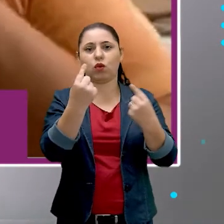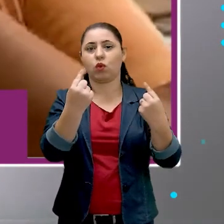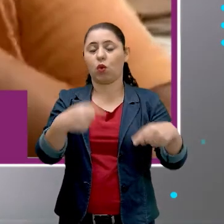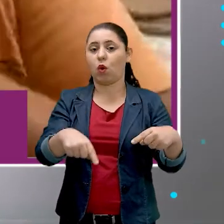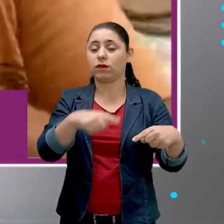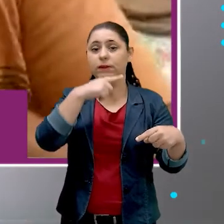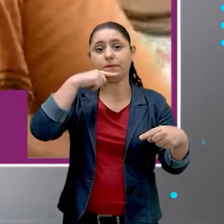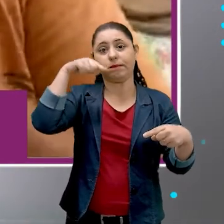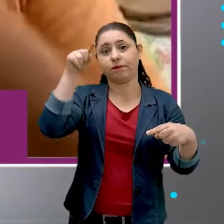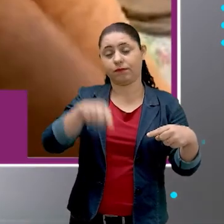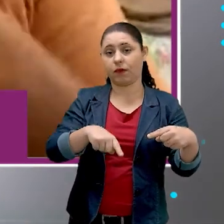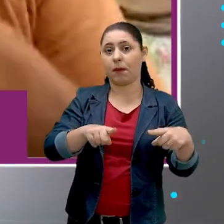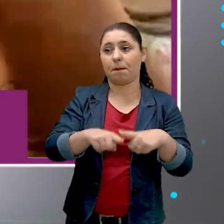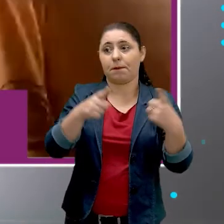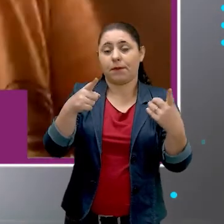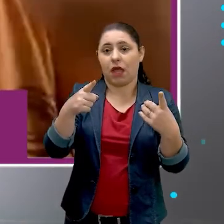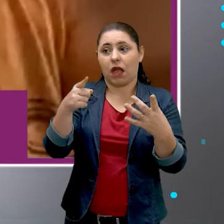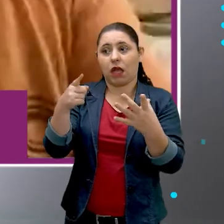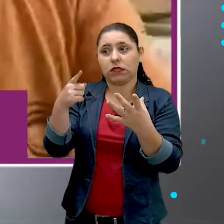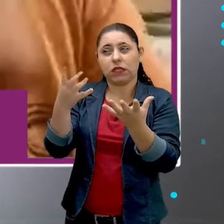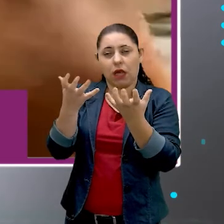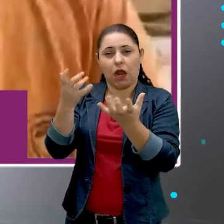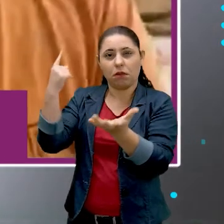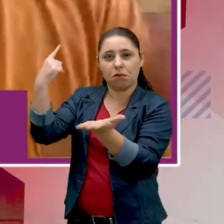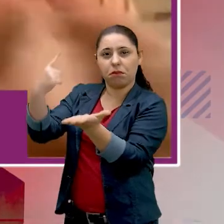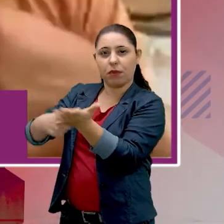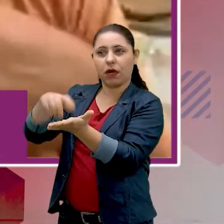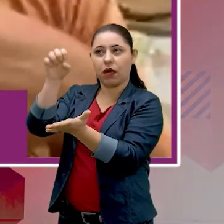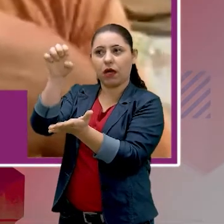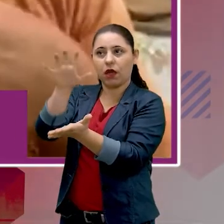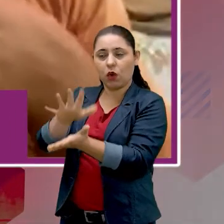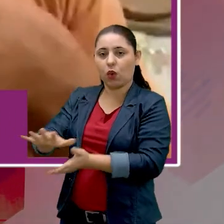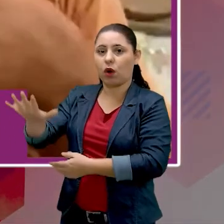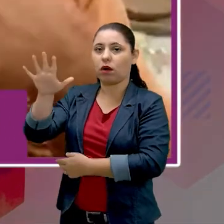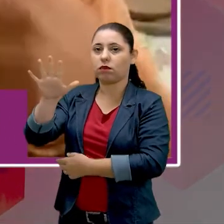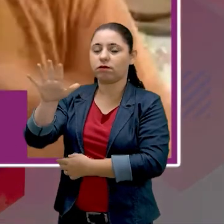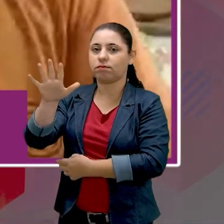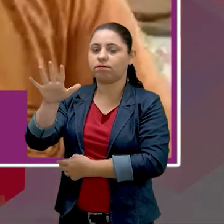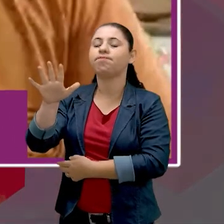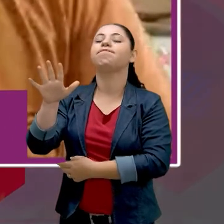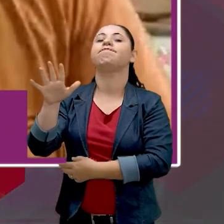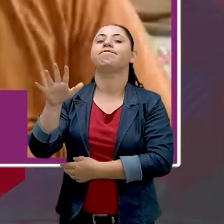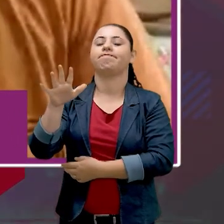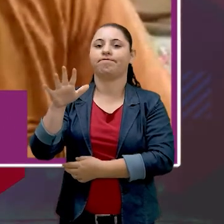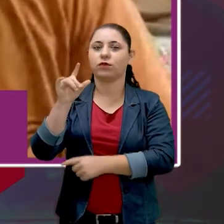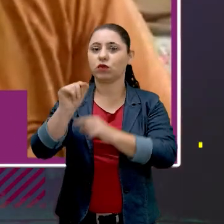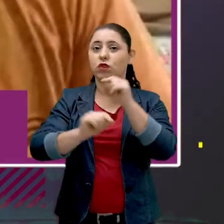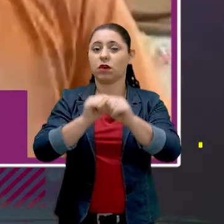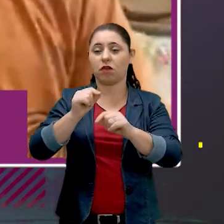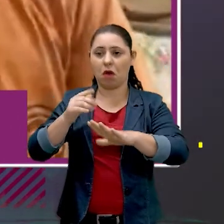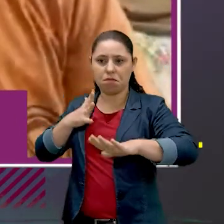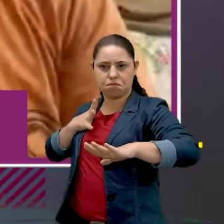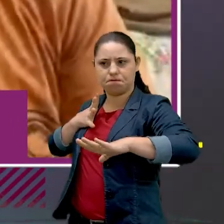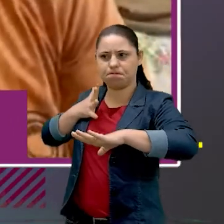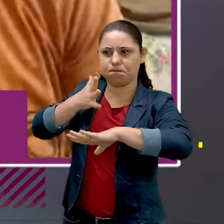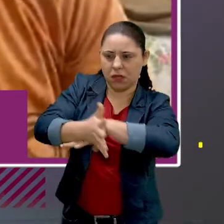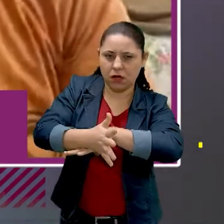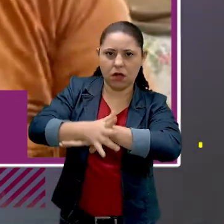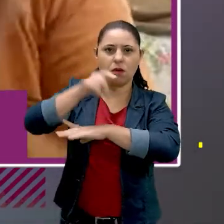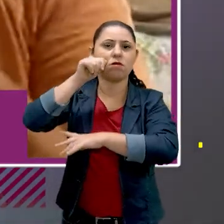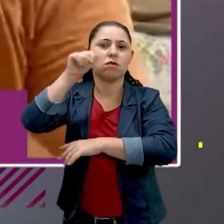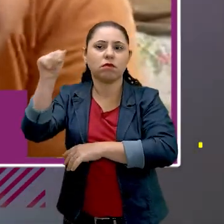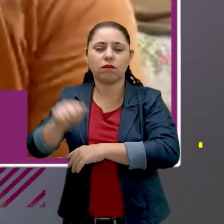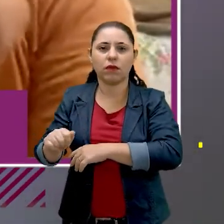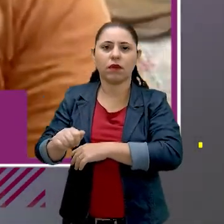adesão pró-Rússia, mas sim favorável à adesão pró-União Europeia, ele literalmente entrou no território da